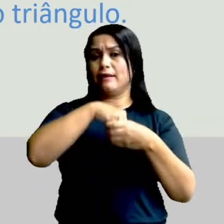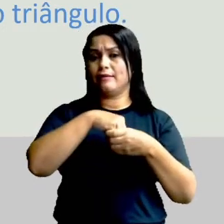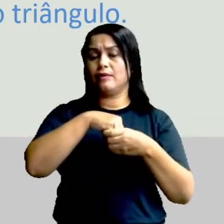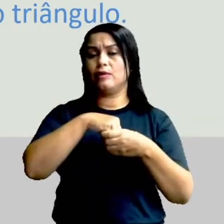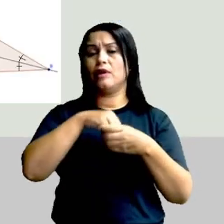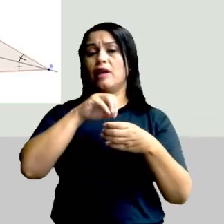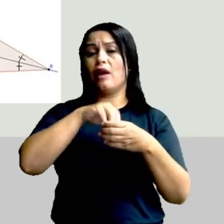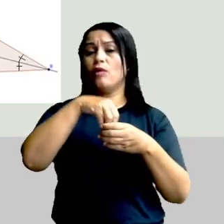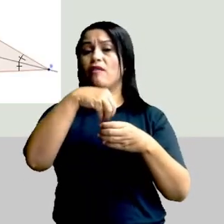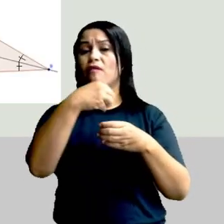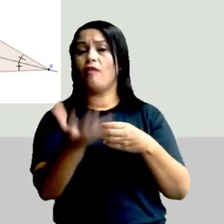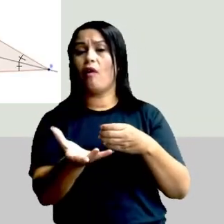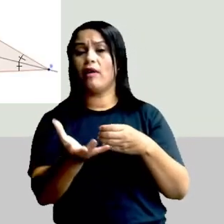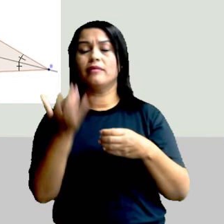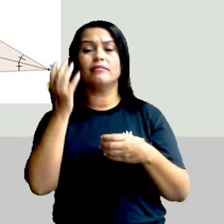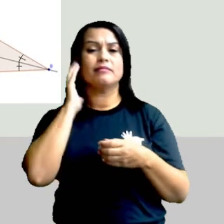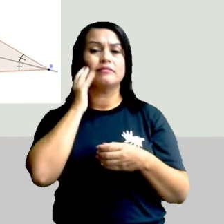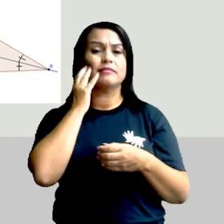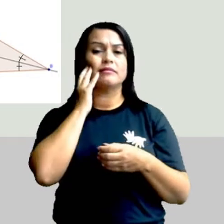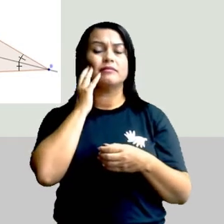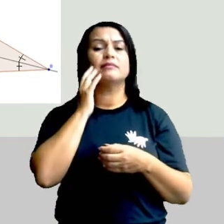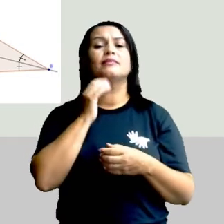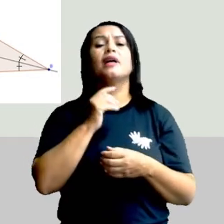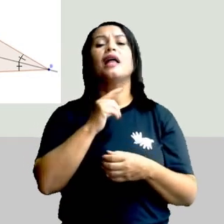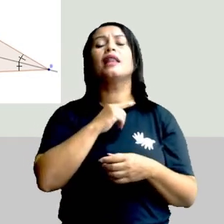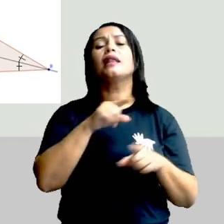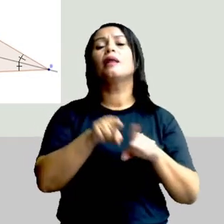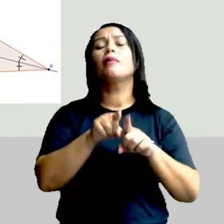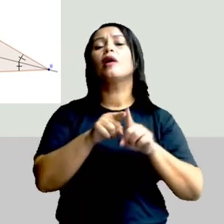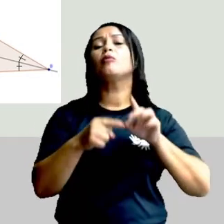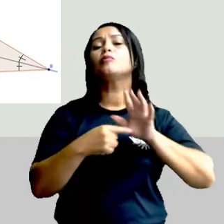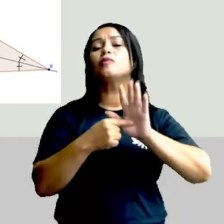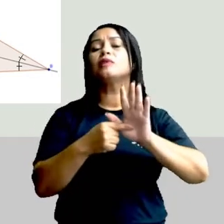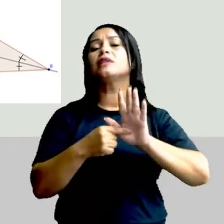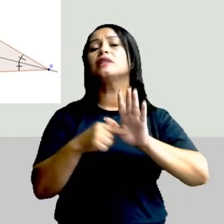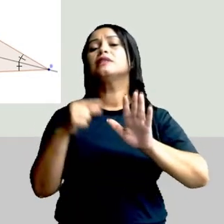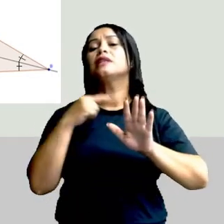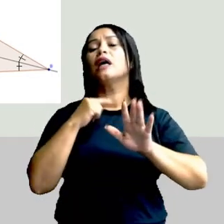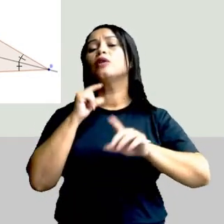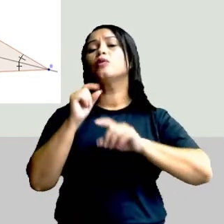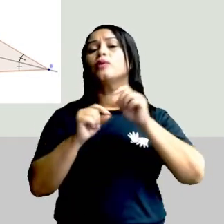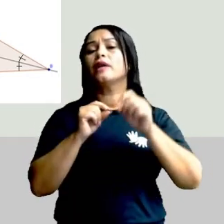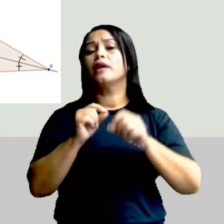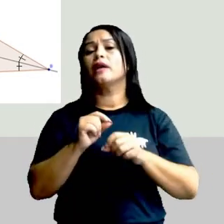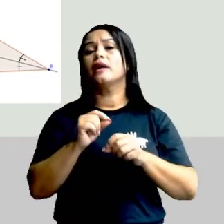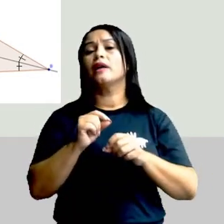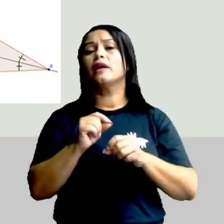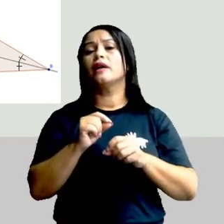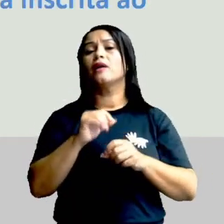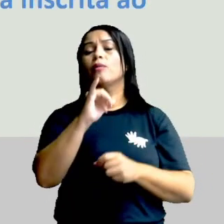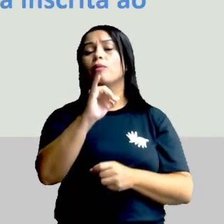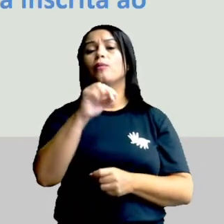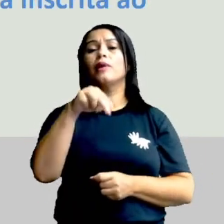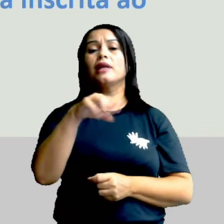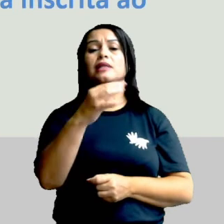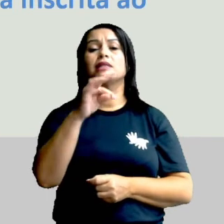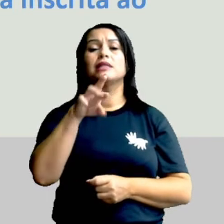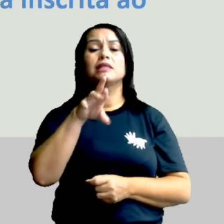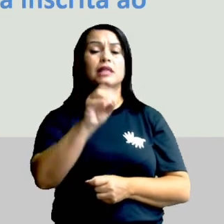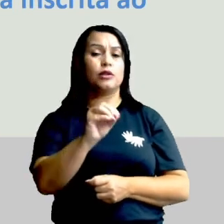fora né bom então aqui eu já trouxe para vocês também o modelo do um centro